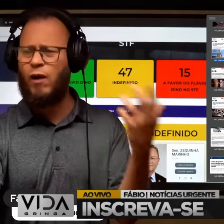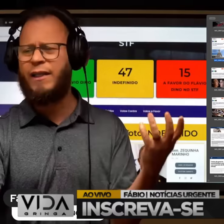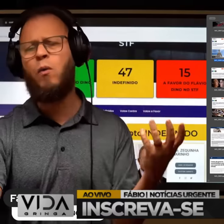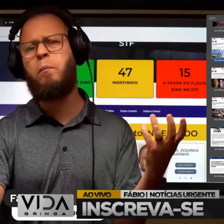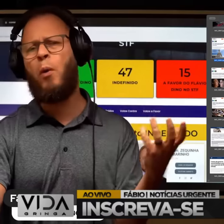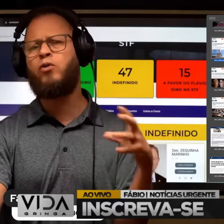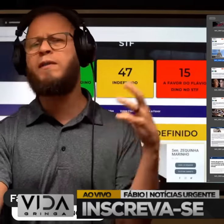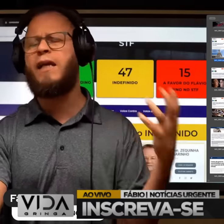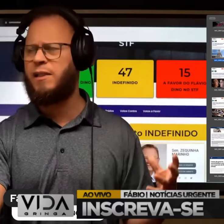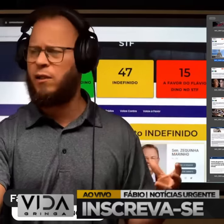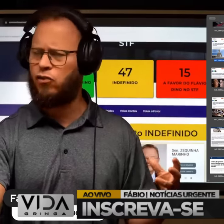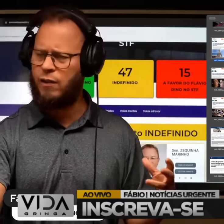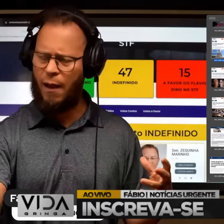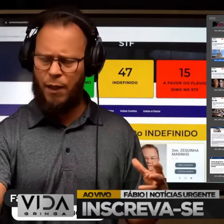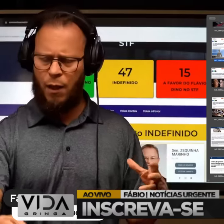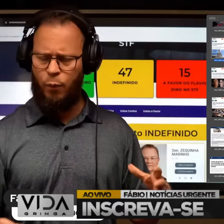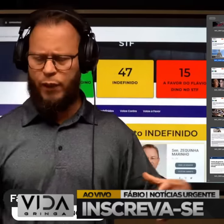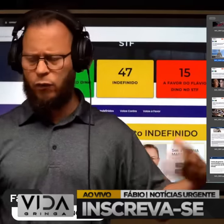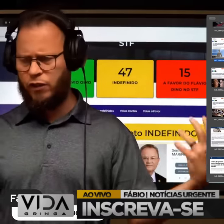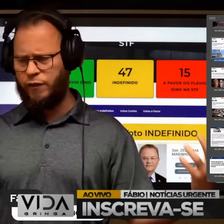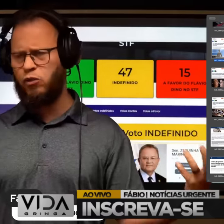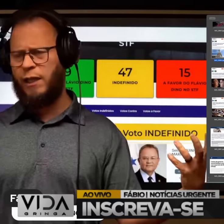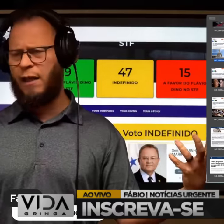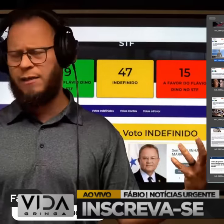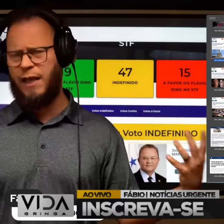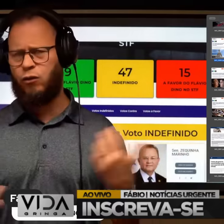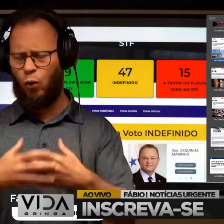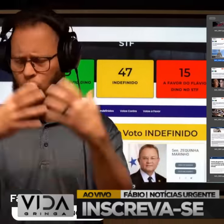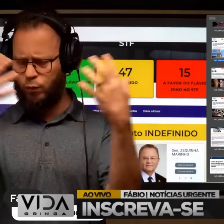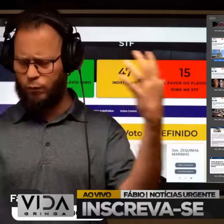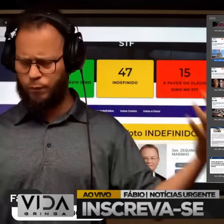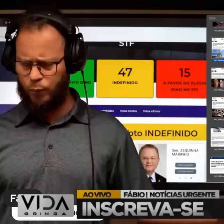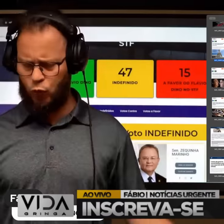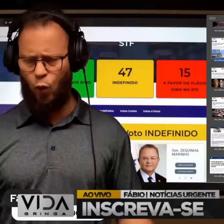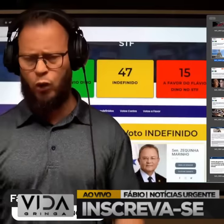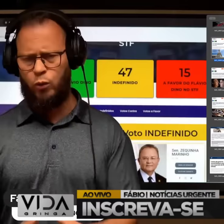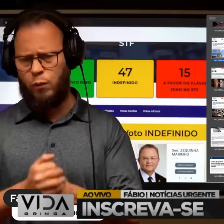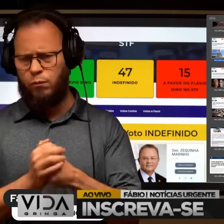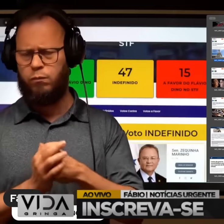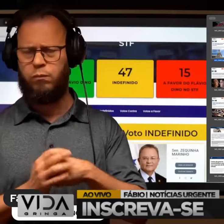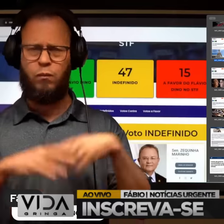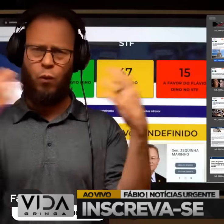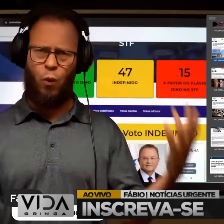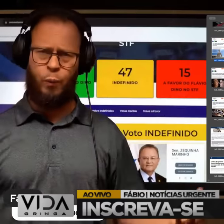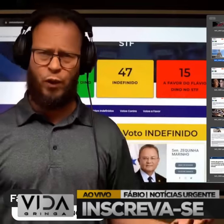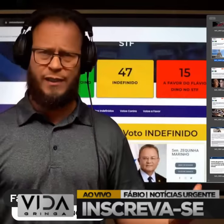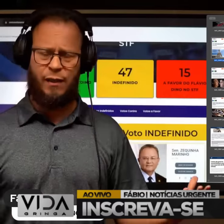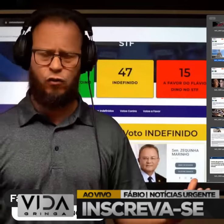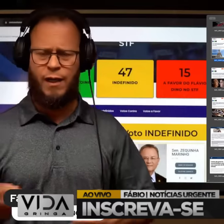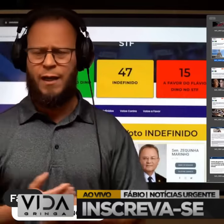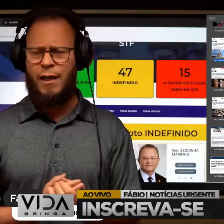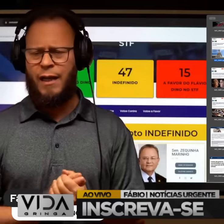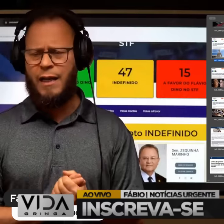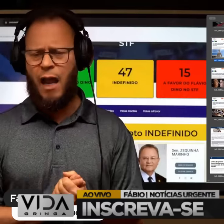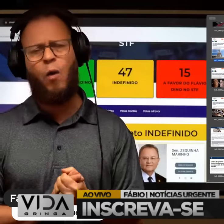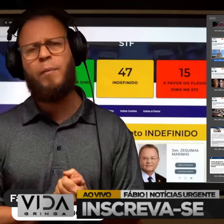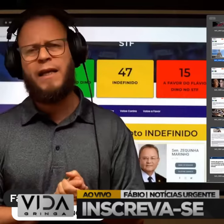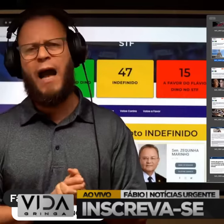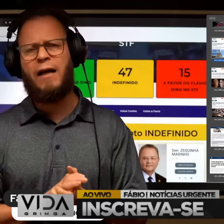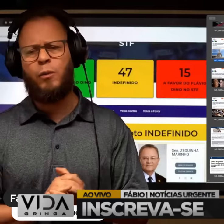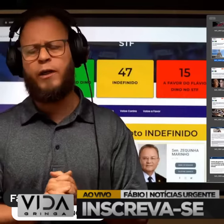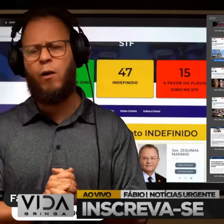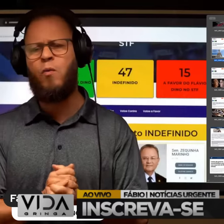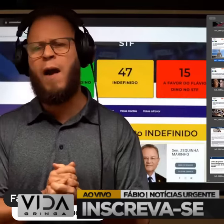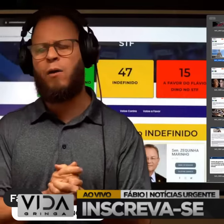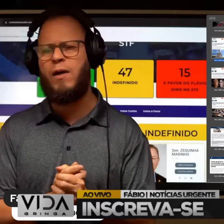Isso aqui é um ponto interessante, tá? Porque nós temos que analisar todo o processo. E é